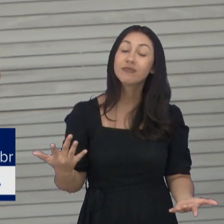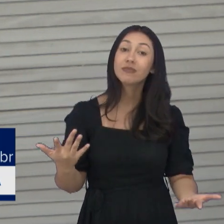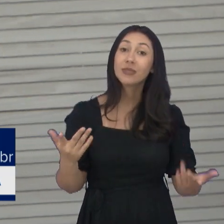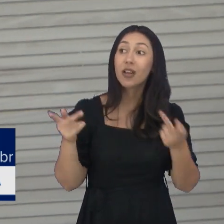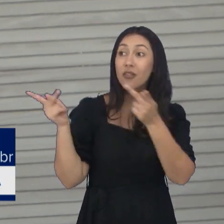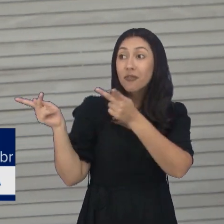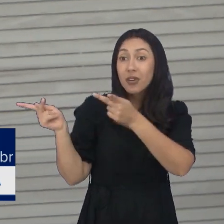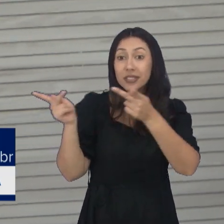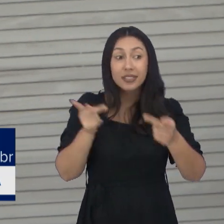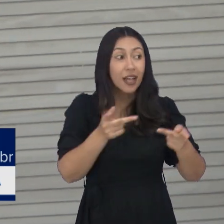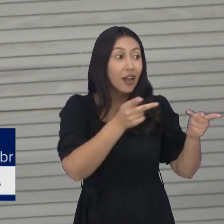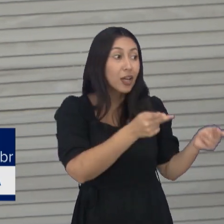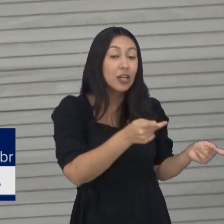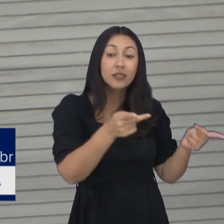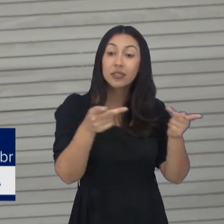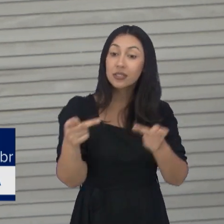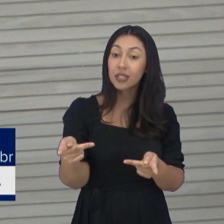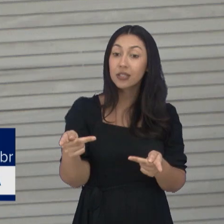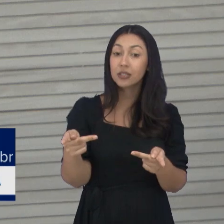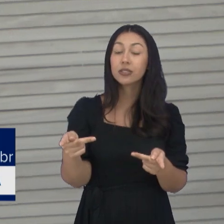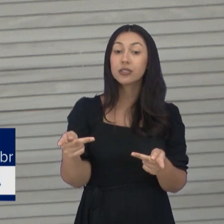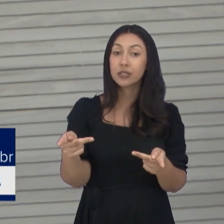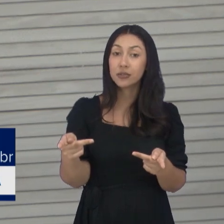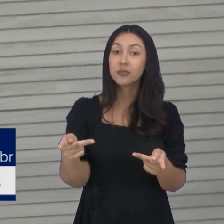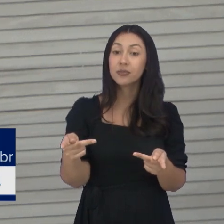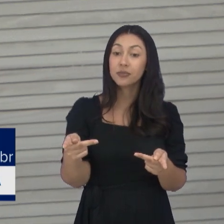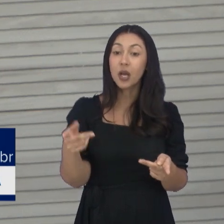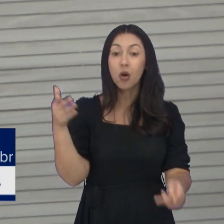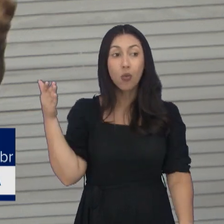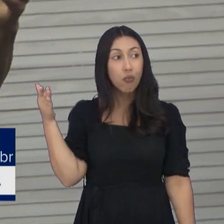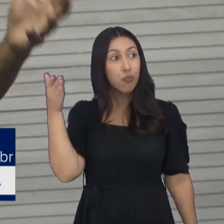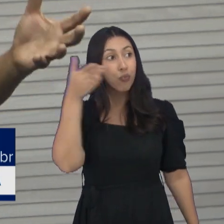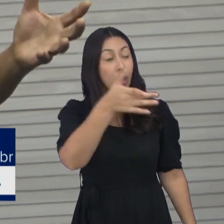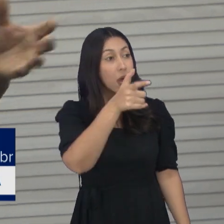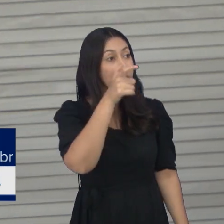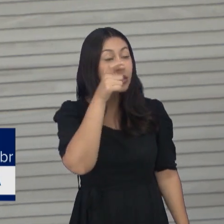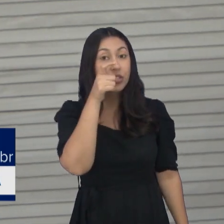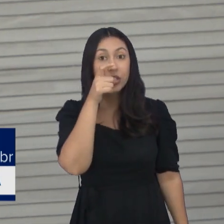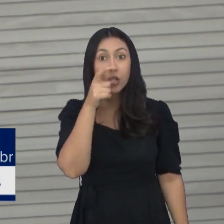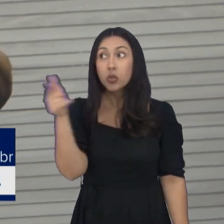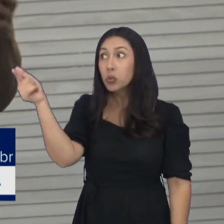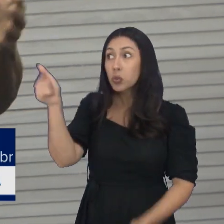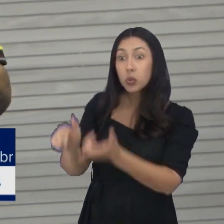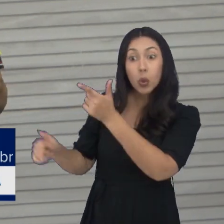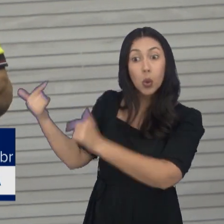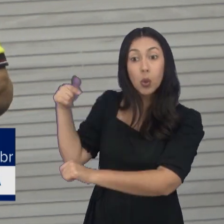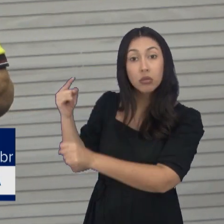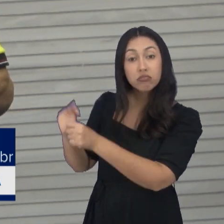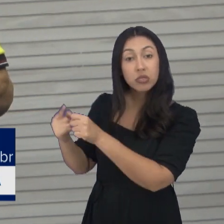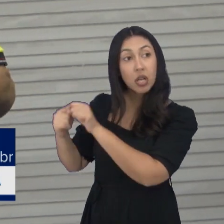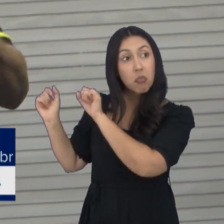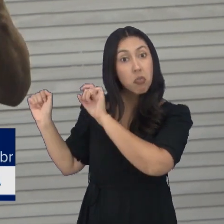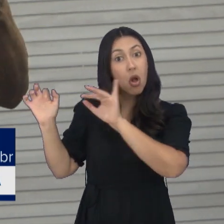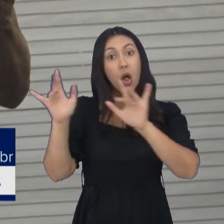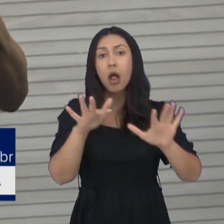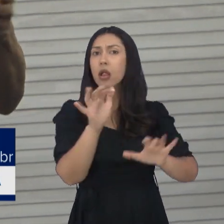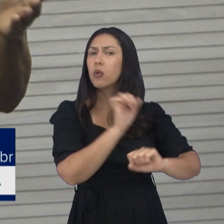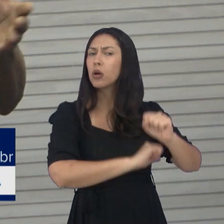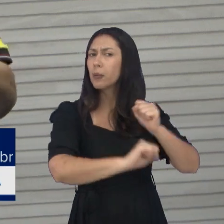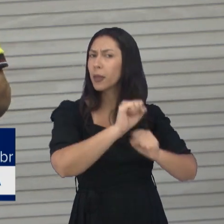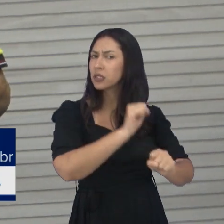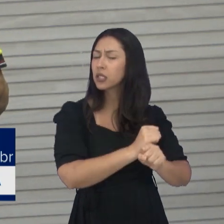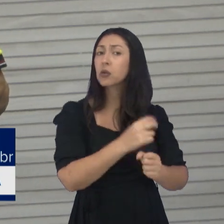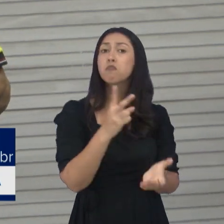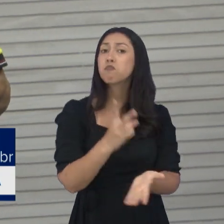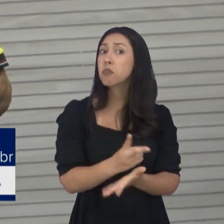visitantes, muitos que vão lá assistir, vêm de fora. O ano passado, por exemplo, até o